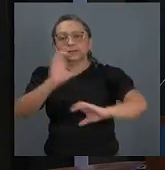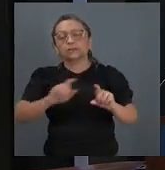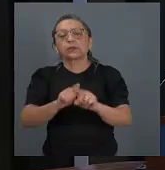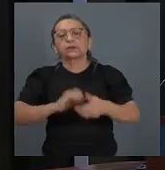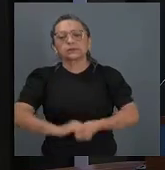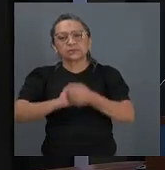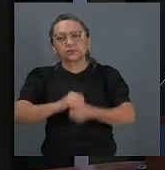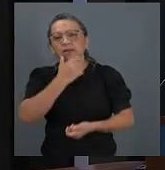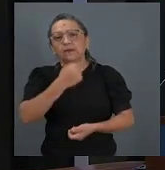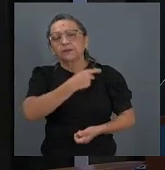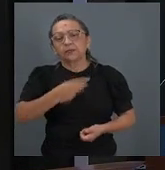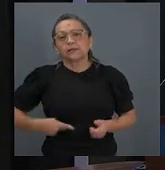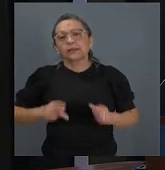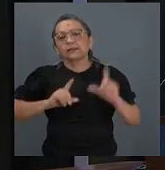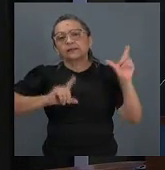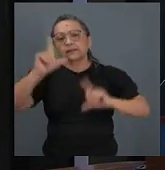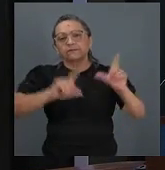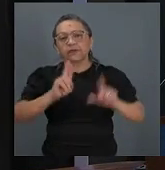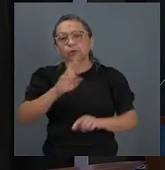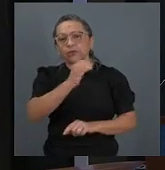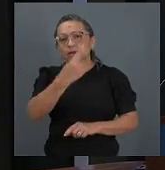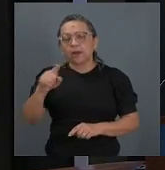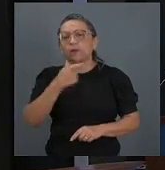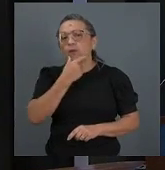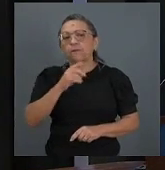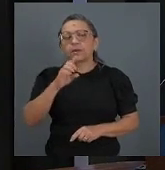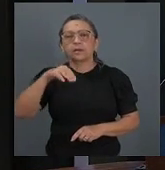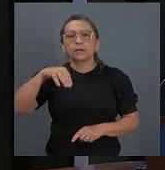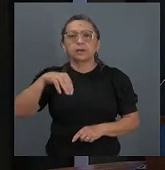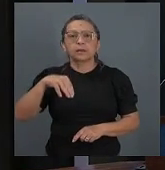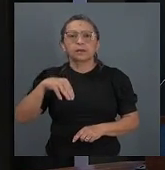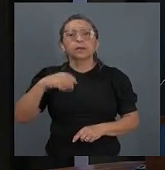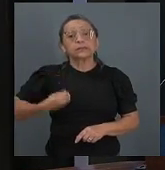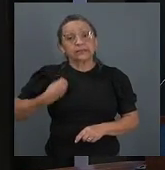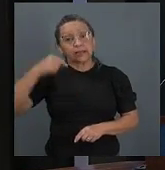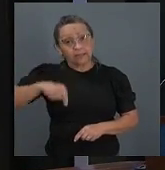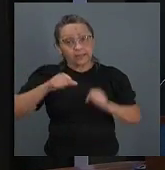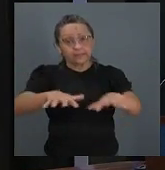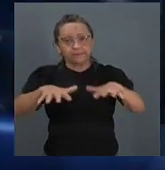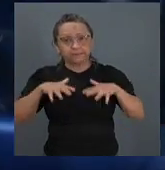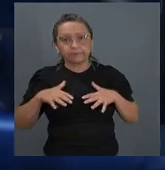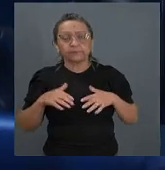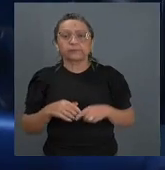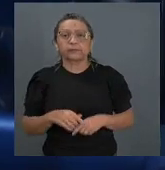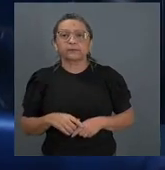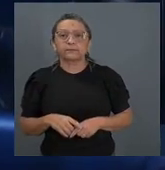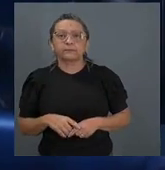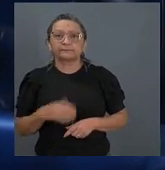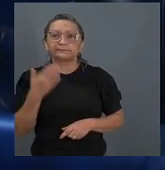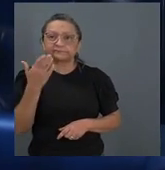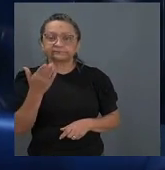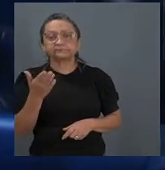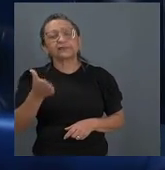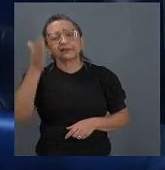aqui o presidente da TV União, o senhor Bardavil, que está aqui no plenário, e sabe